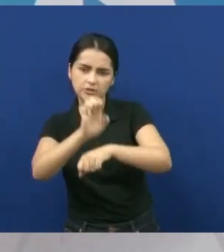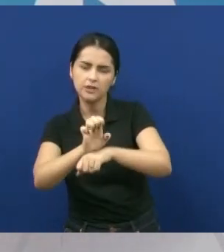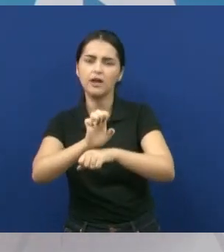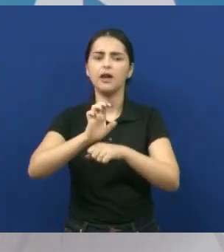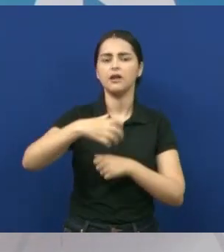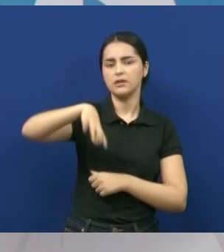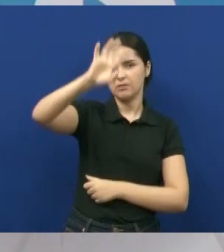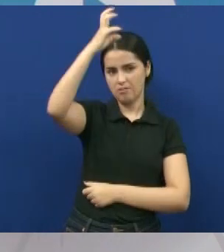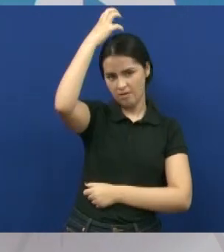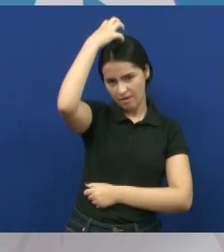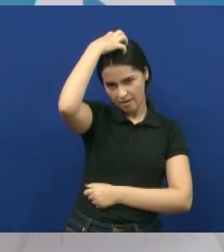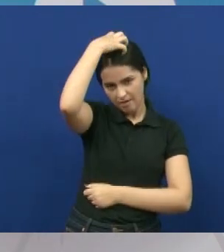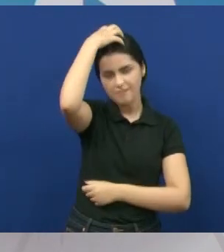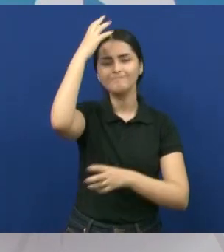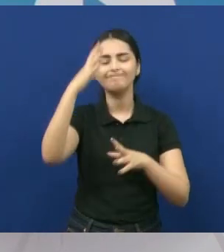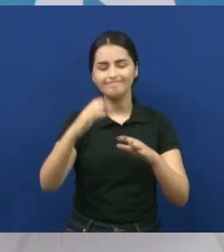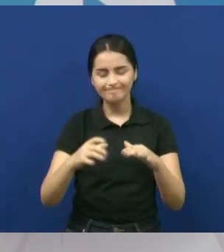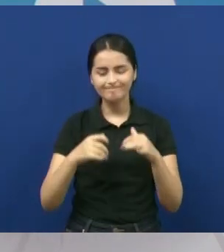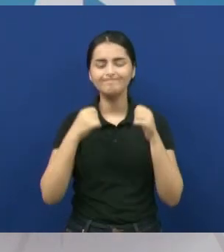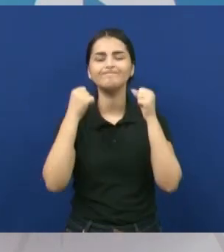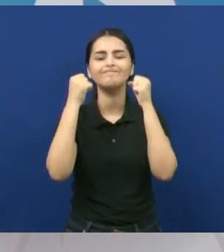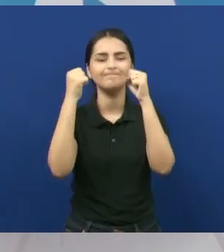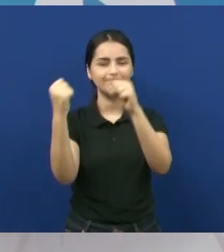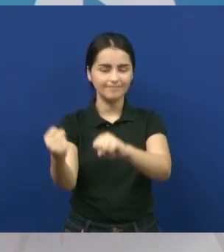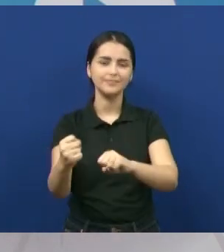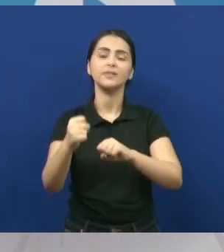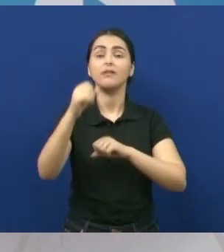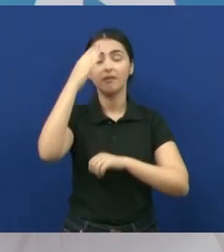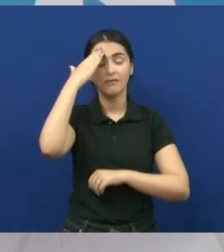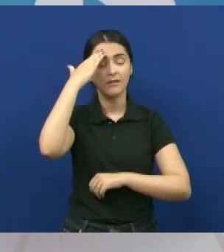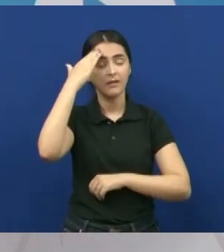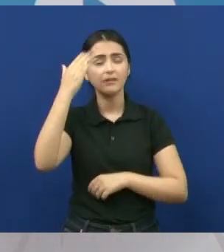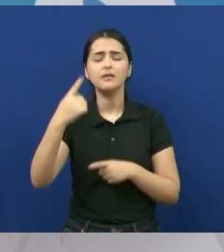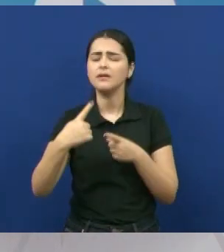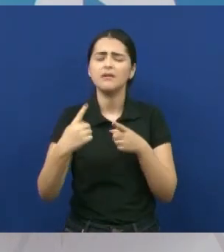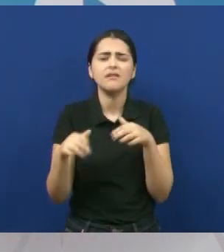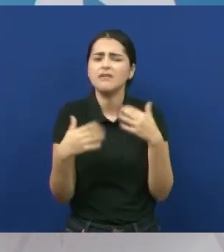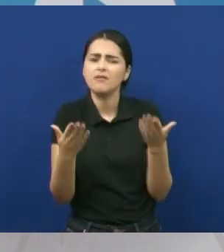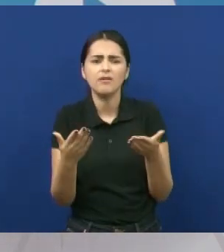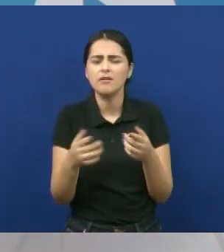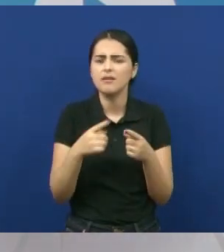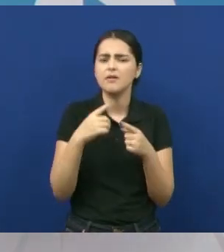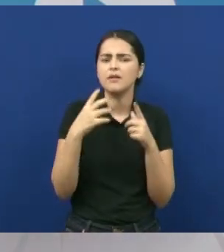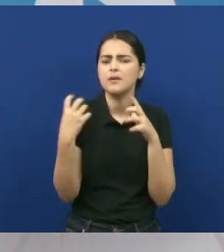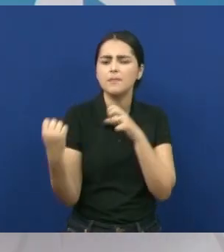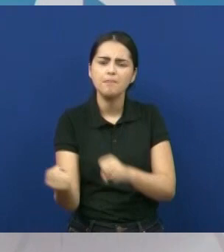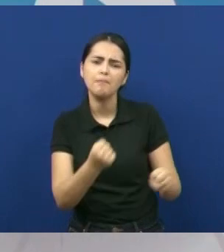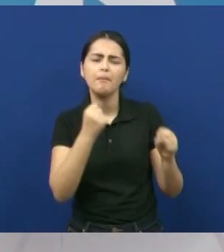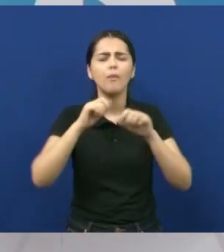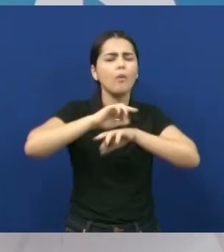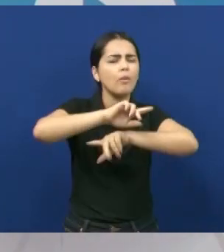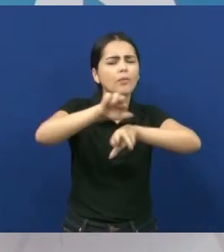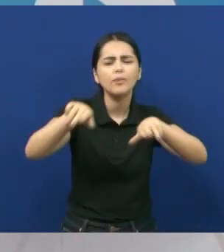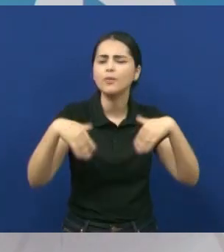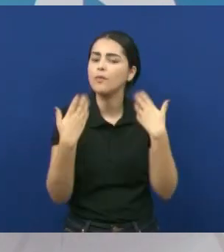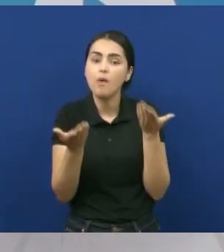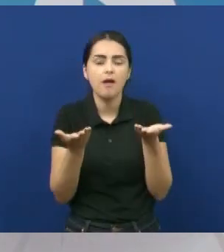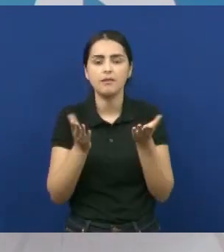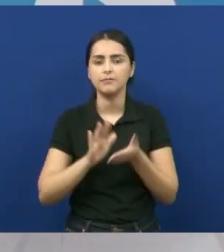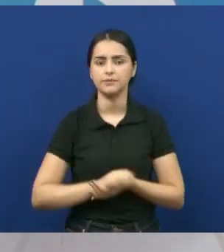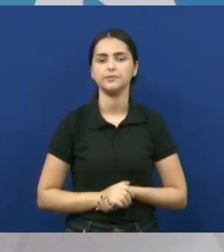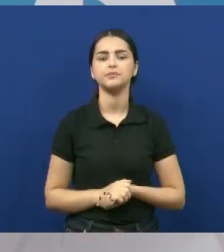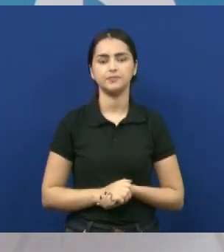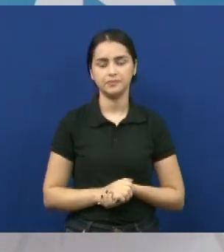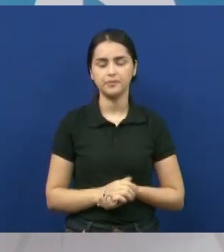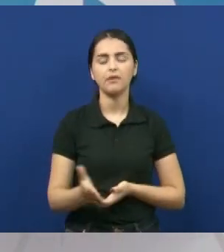do rei, o poder absoluto. E hoje nós vamos entender que poderes, melhor dizendo, são esses,